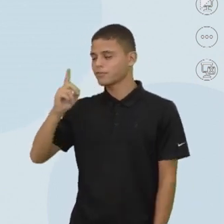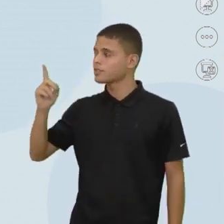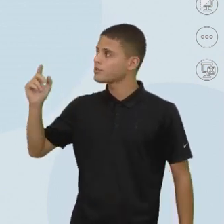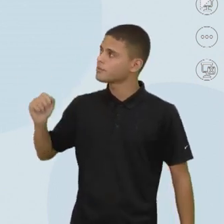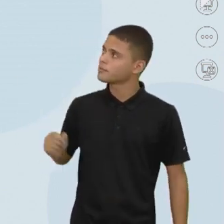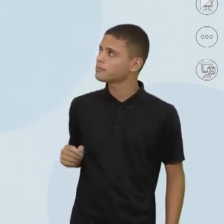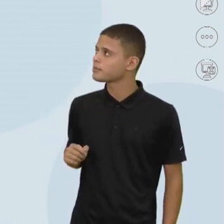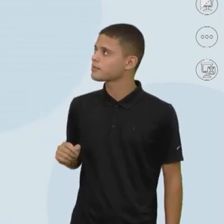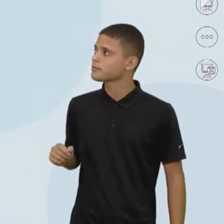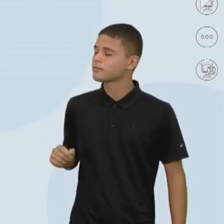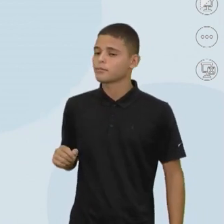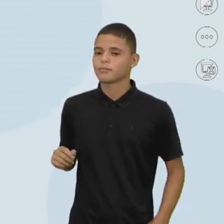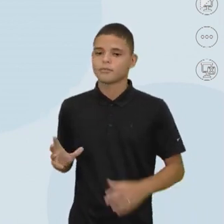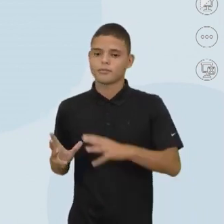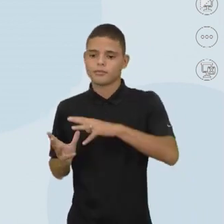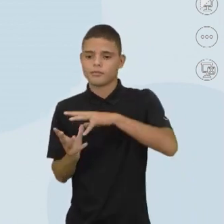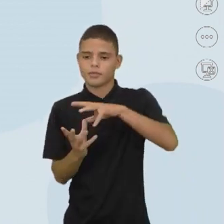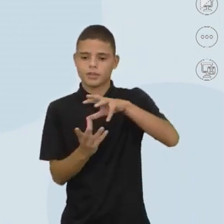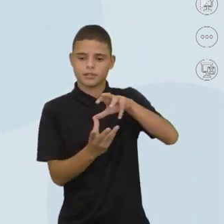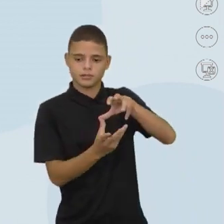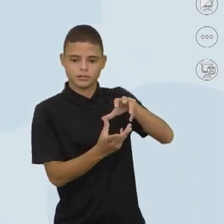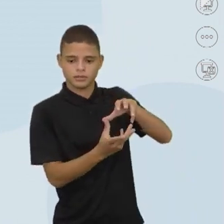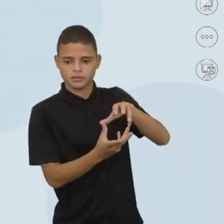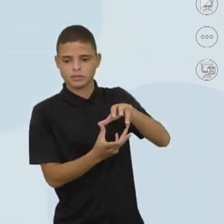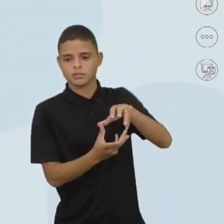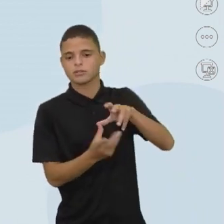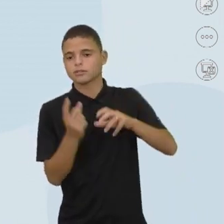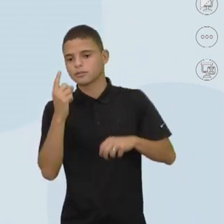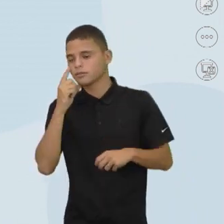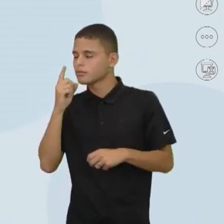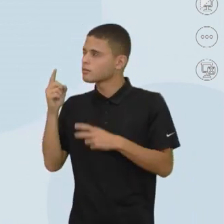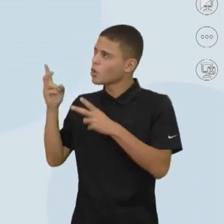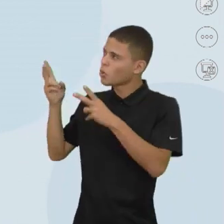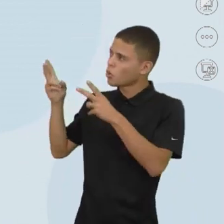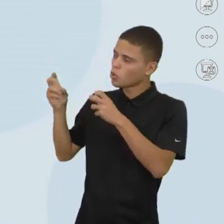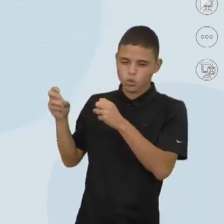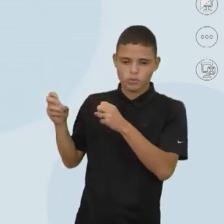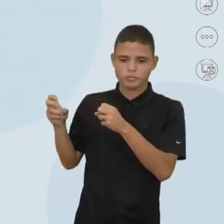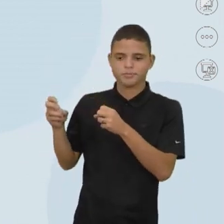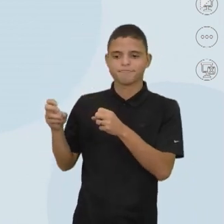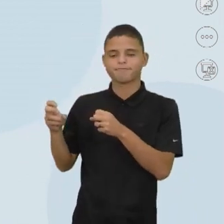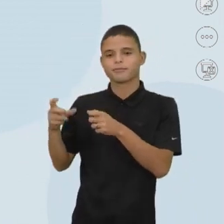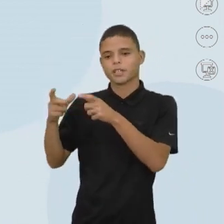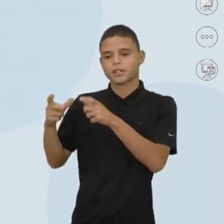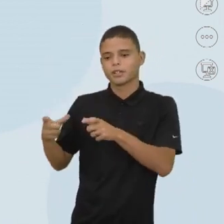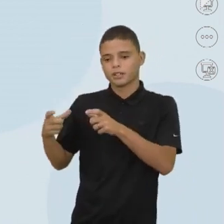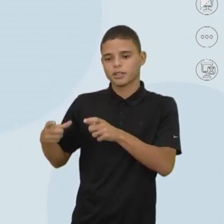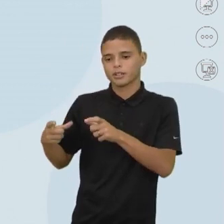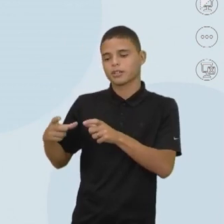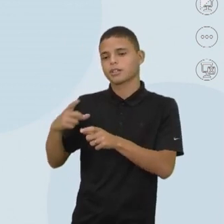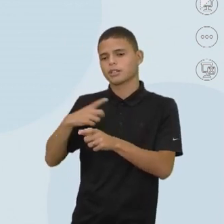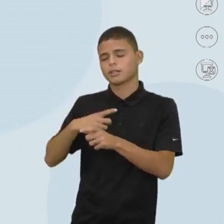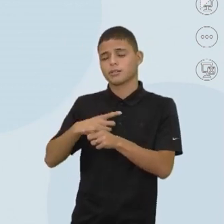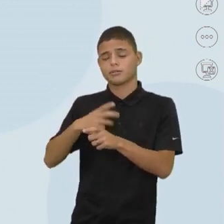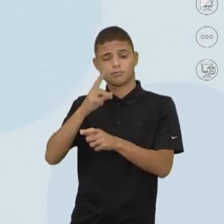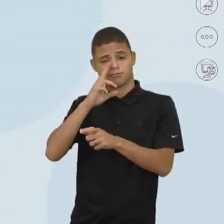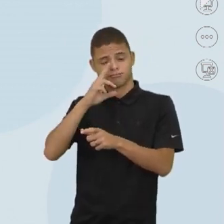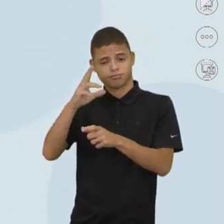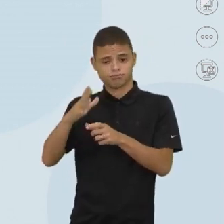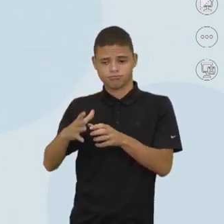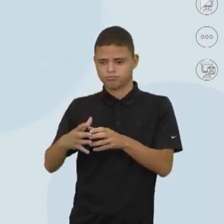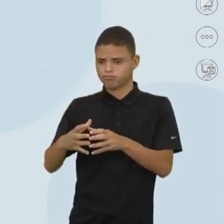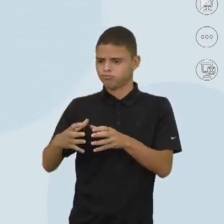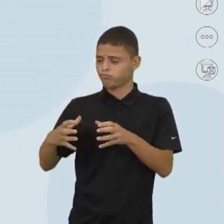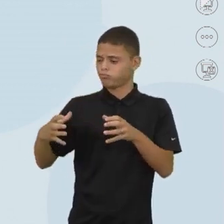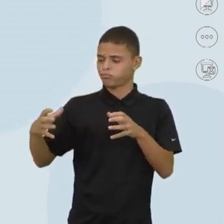localização aí no nosso globo terrestre, né? E veja aí que a região aí, ela tem uma área imensa, né? É o